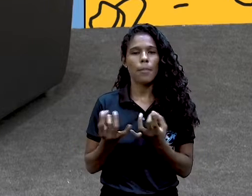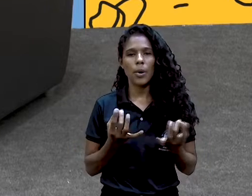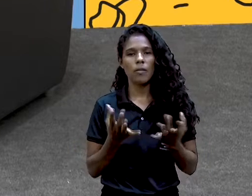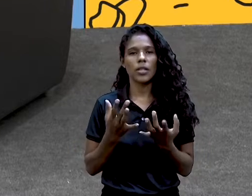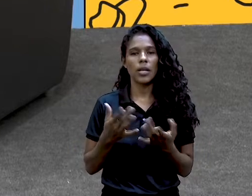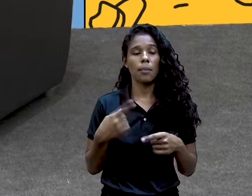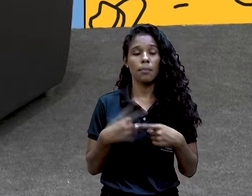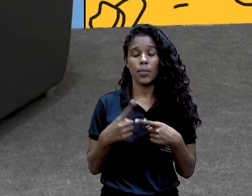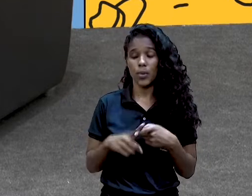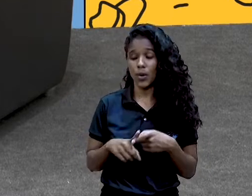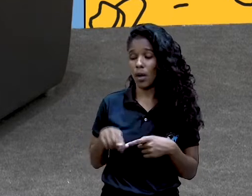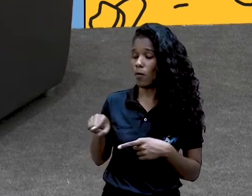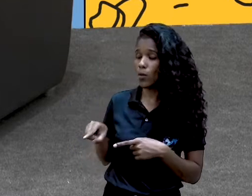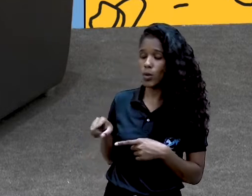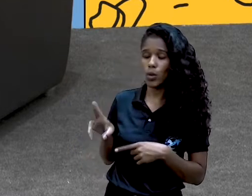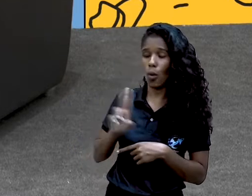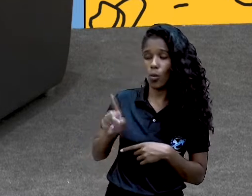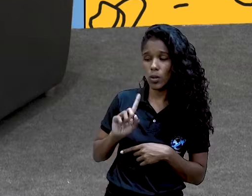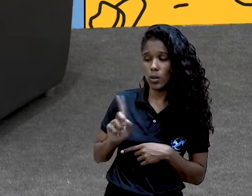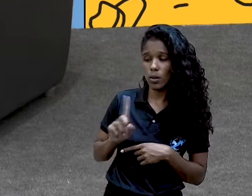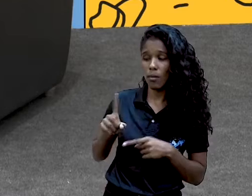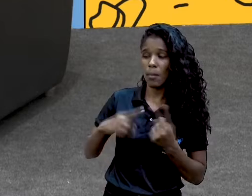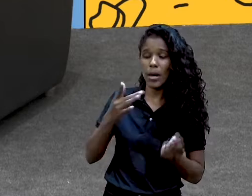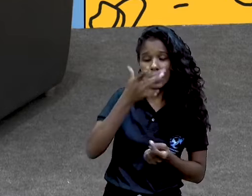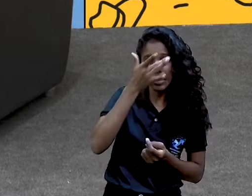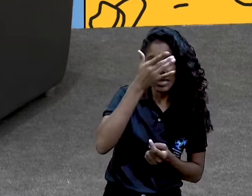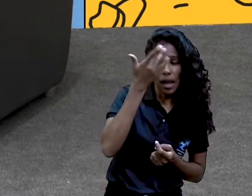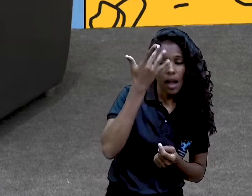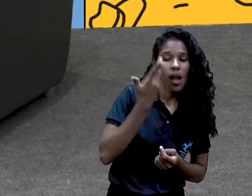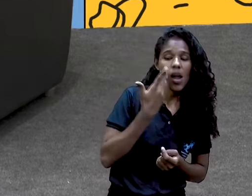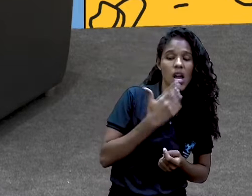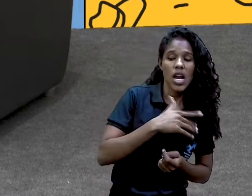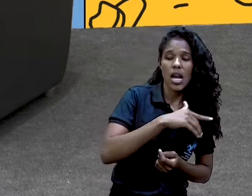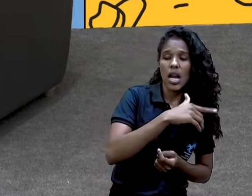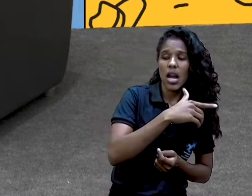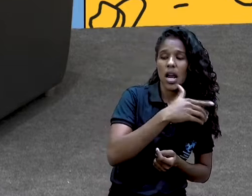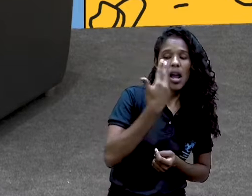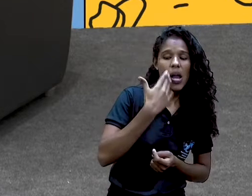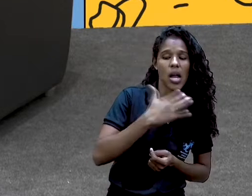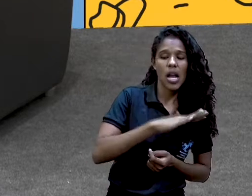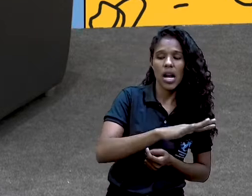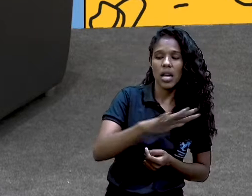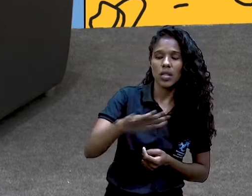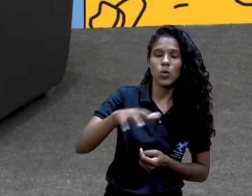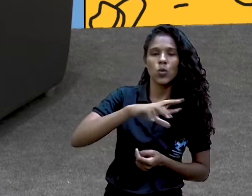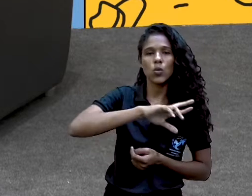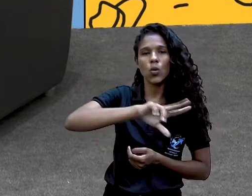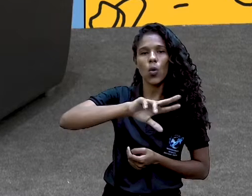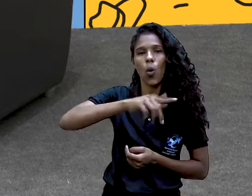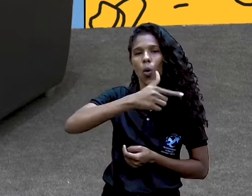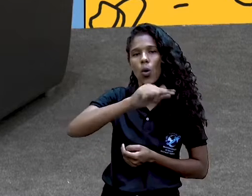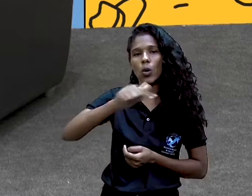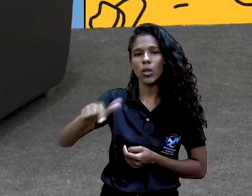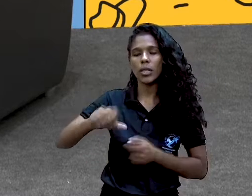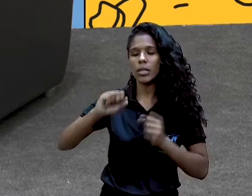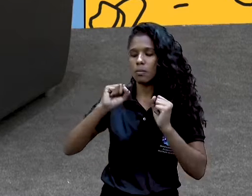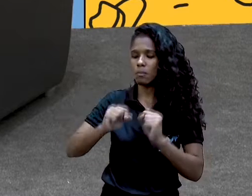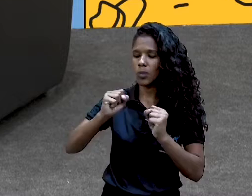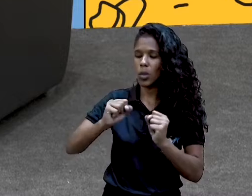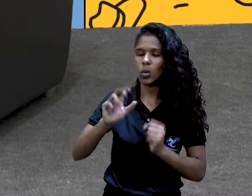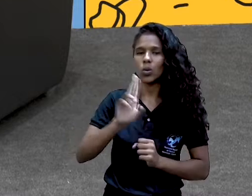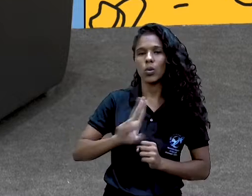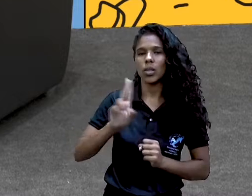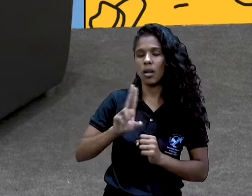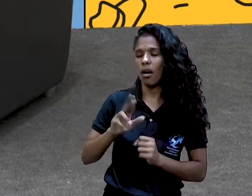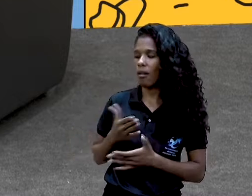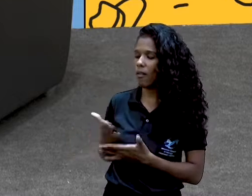de um jardim. Dessa forma, você vai estar desenvolvendo o seu lado empreendedor. Você vai estar pensando de forma coletiva,